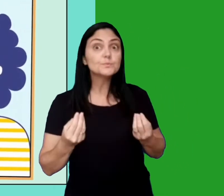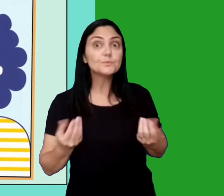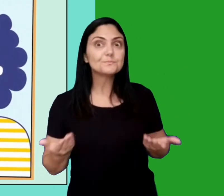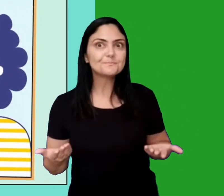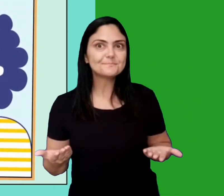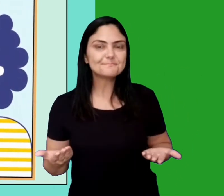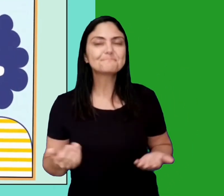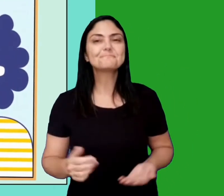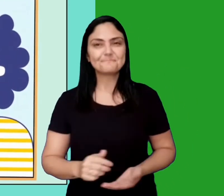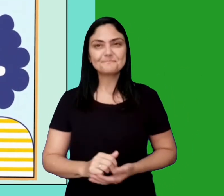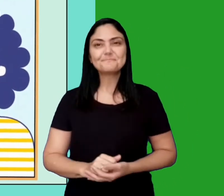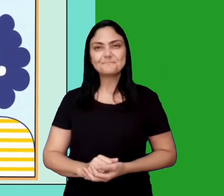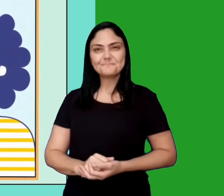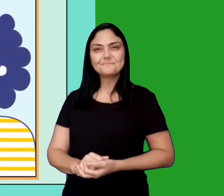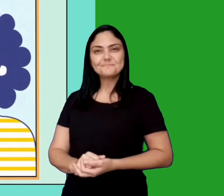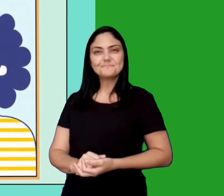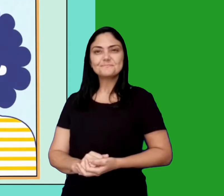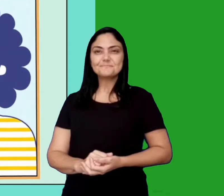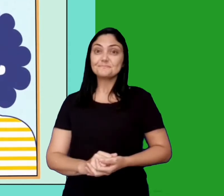acontece?